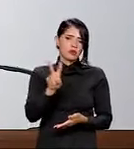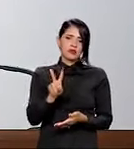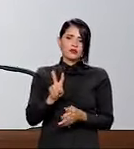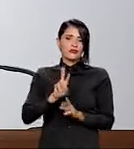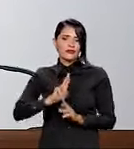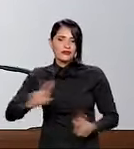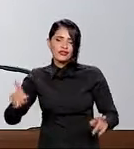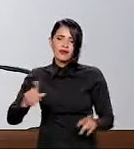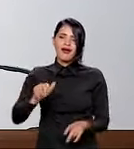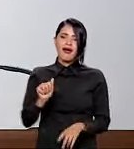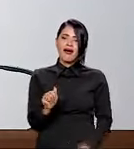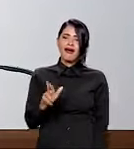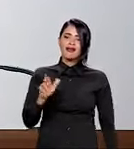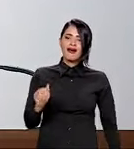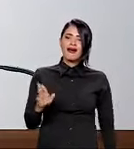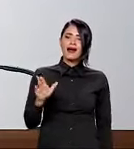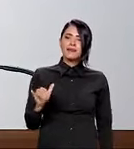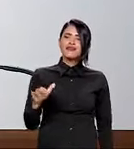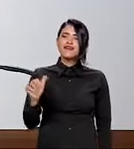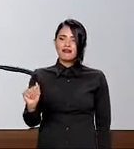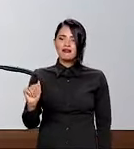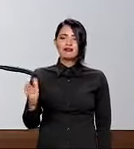a Arábia Saudita.